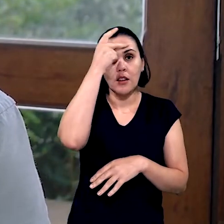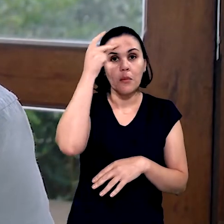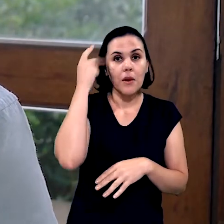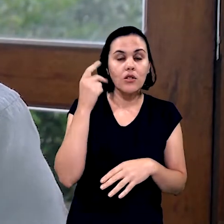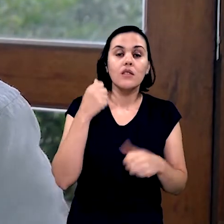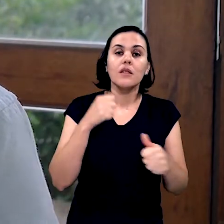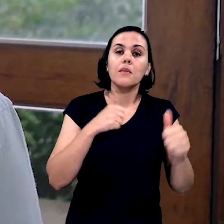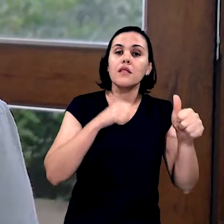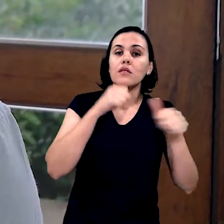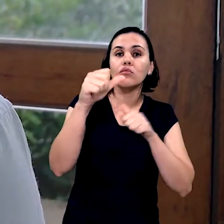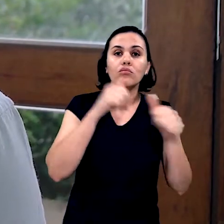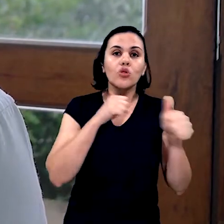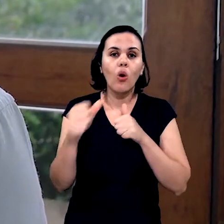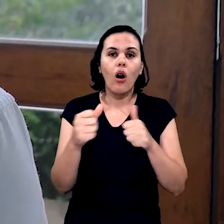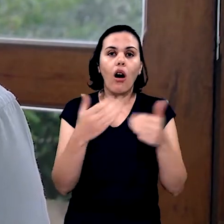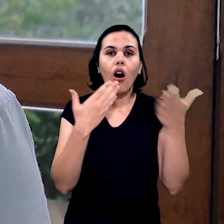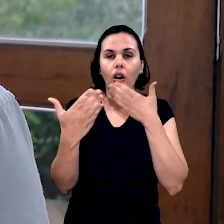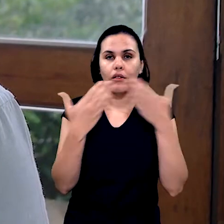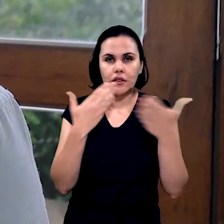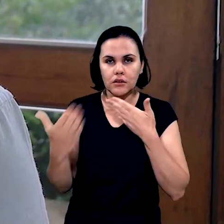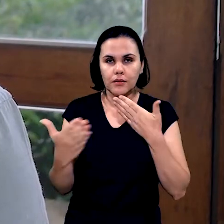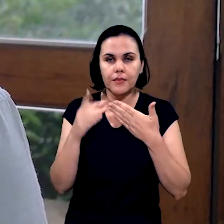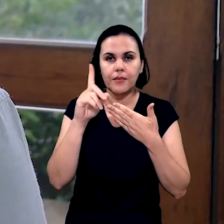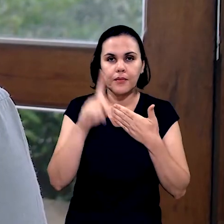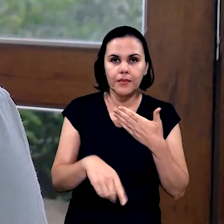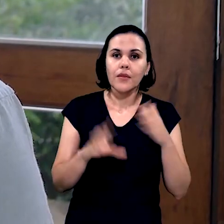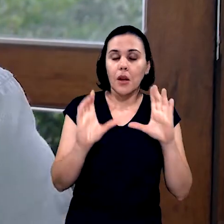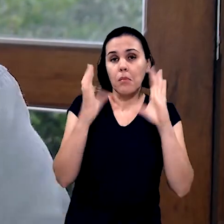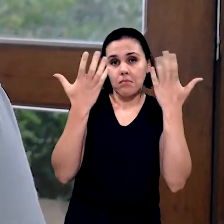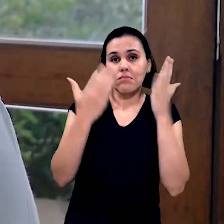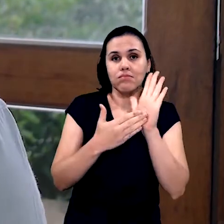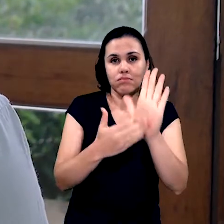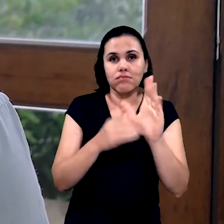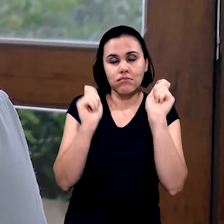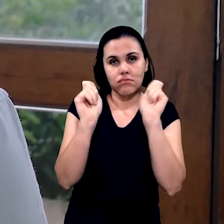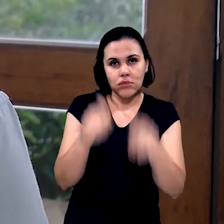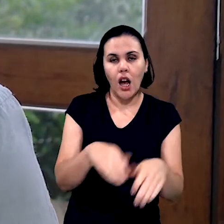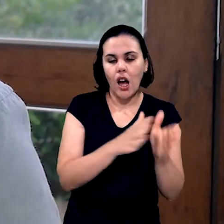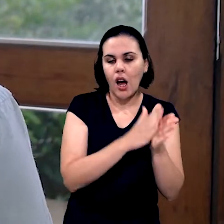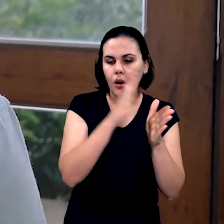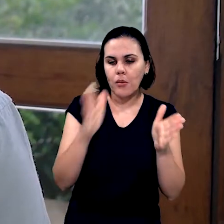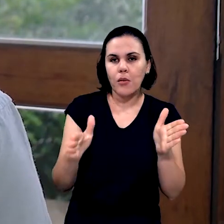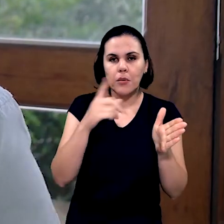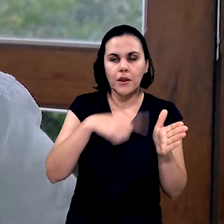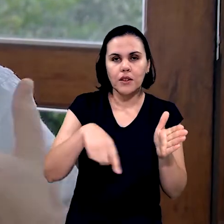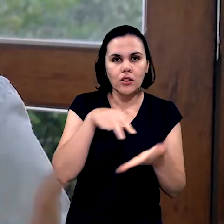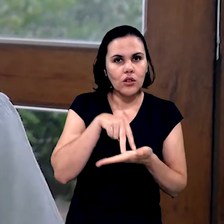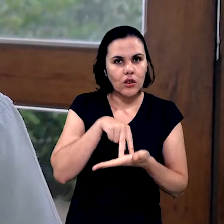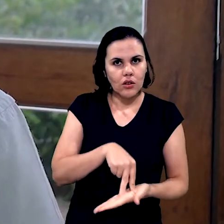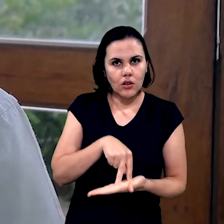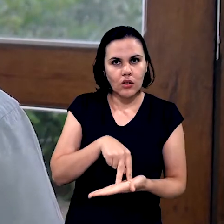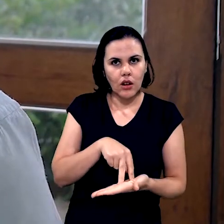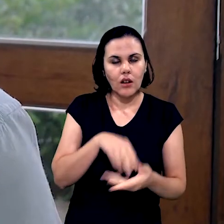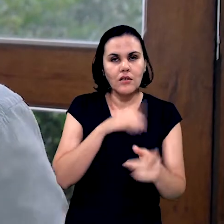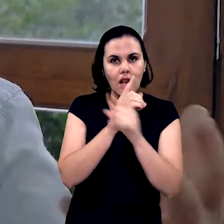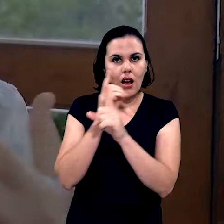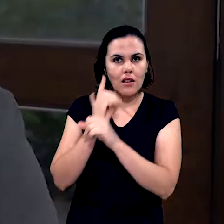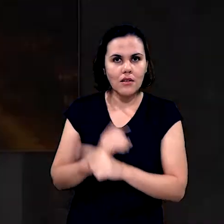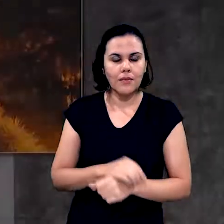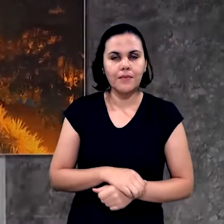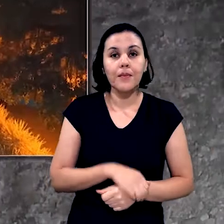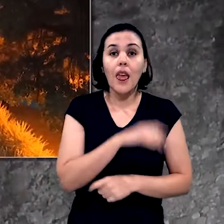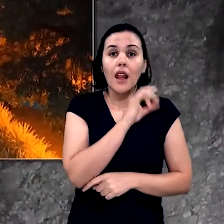somos seres que a gente precisa trocar, né? E ela é um motor dessas trocas, né? Ela é um momento onde a gente se põe a